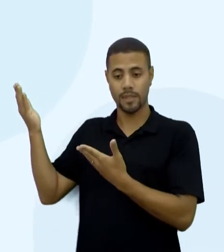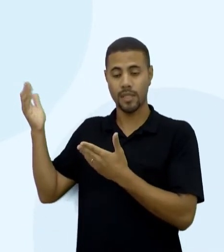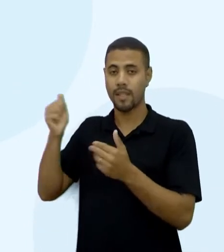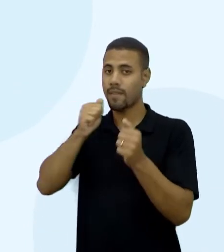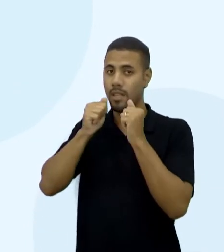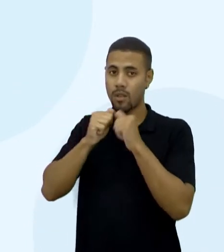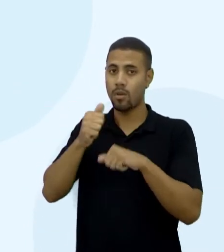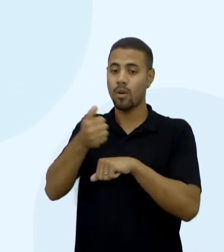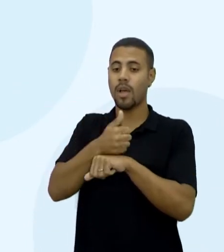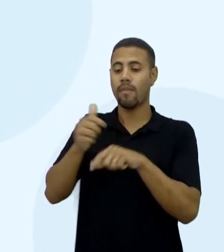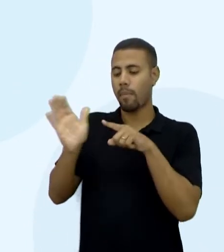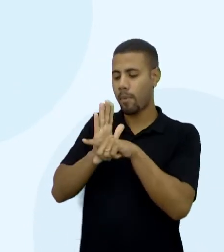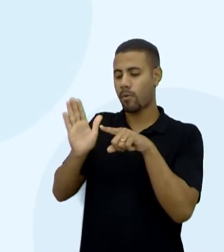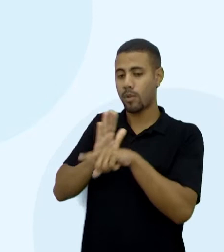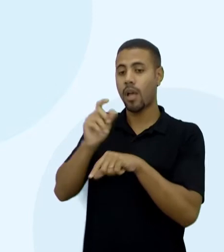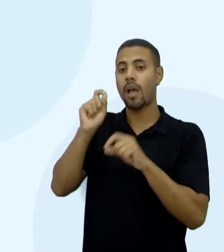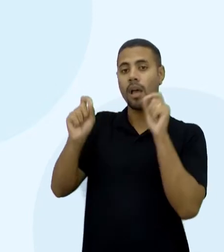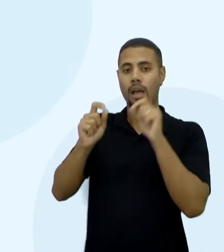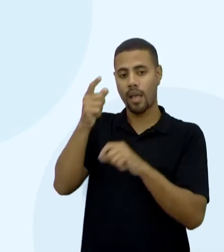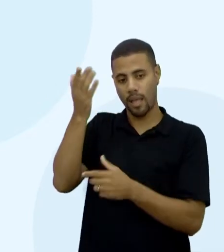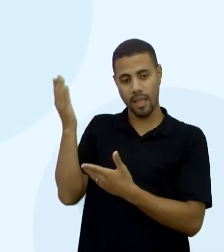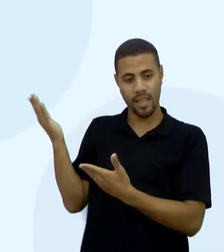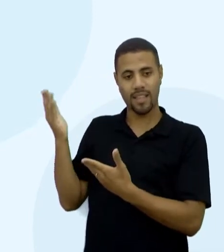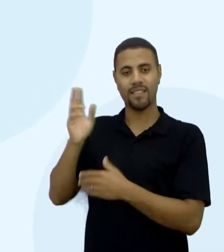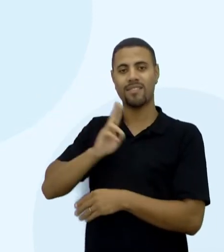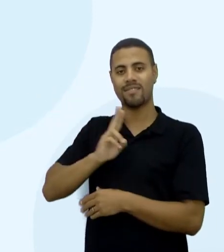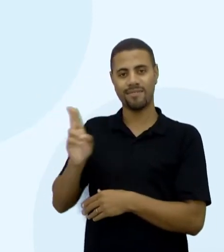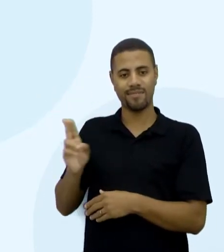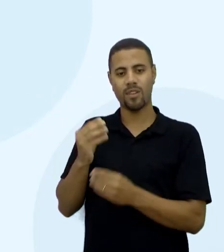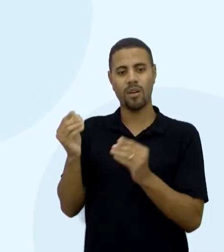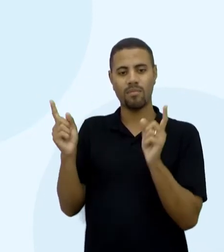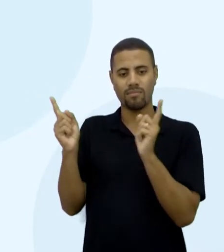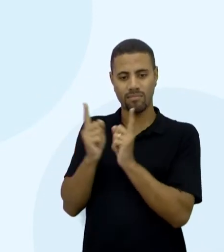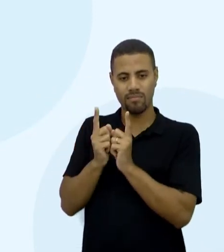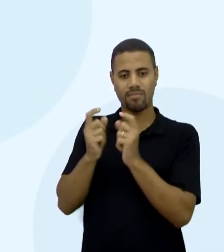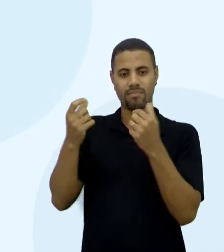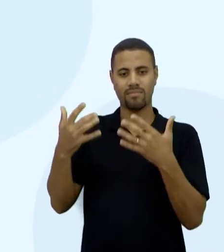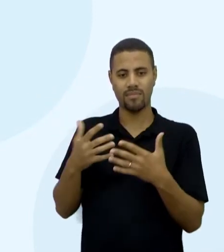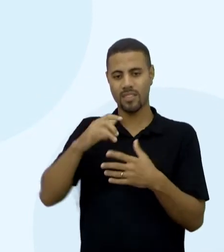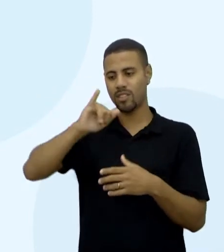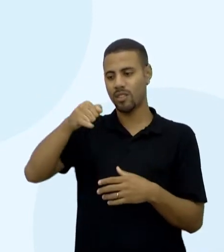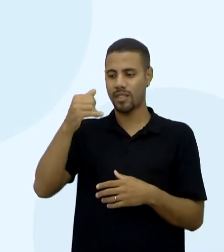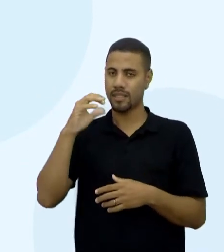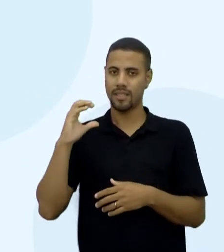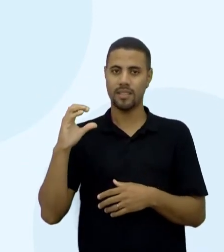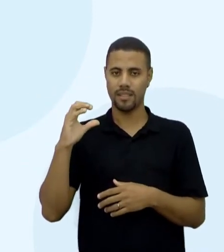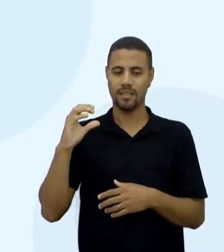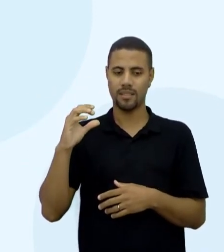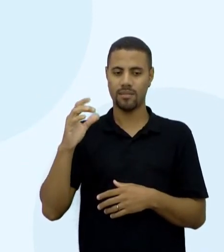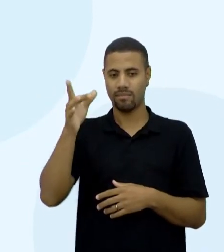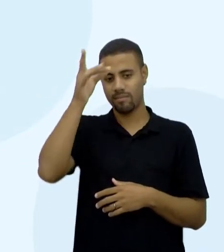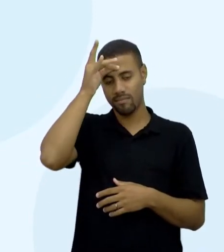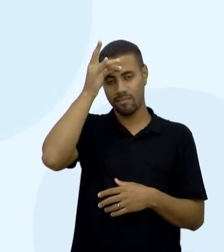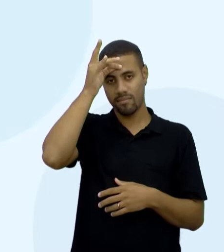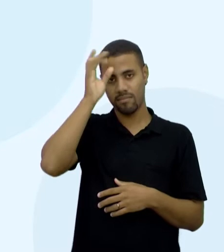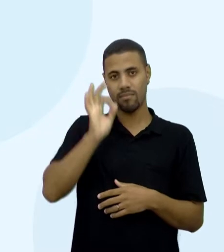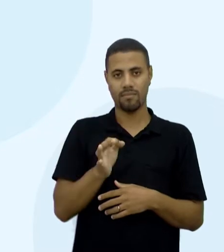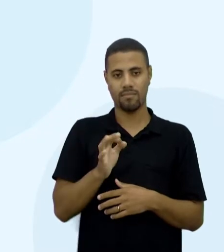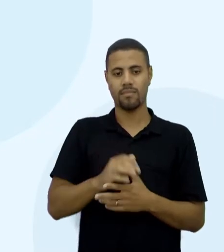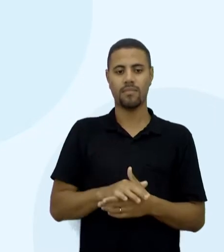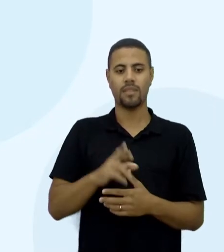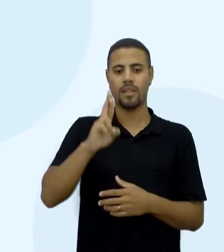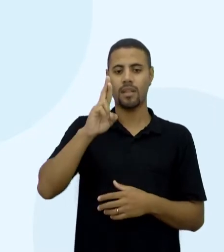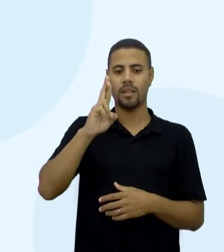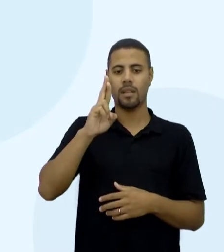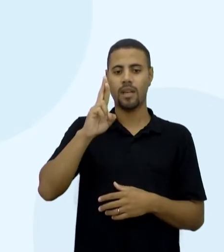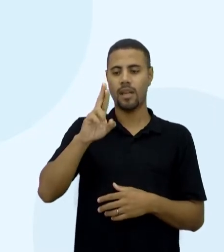entrevistador e já a marcação de como será abreviada aí na sequência. Aqui do Ricardo Azevedo